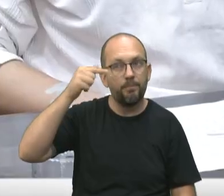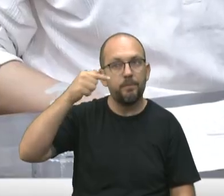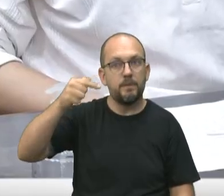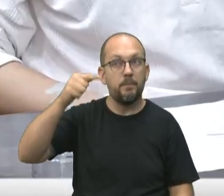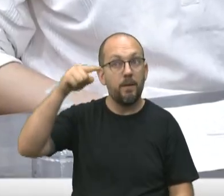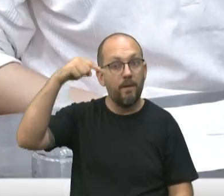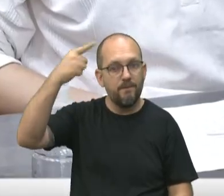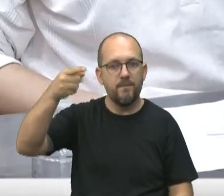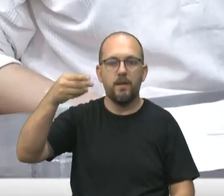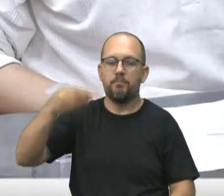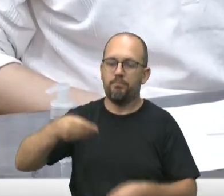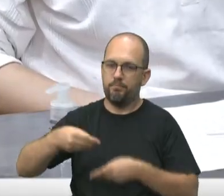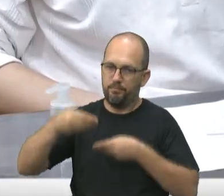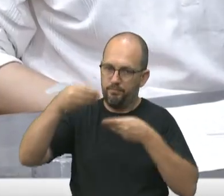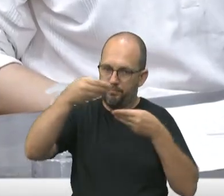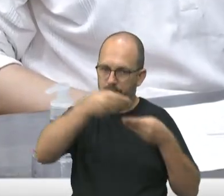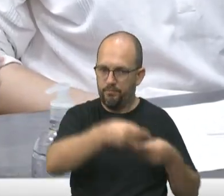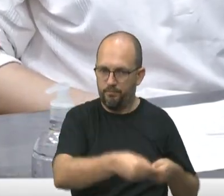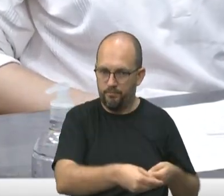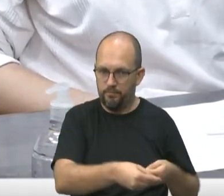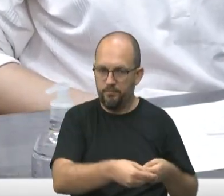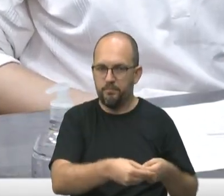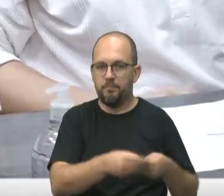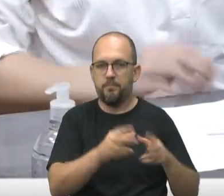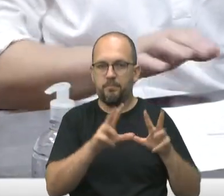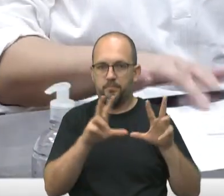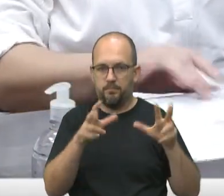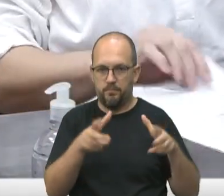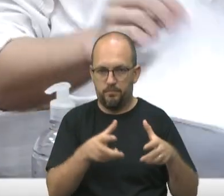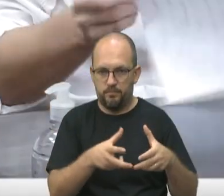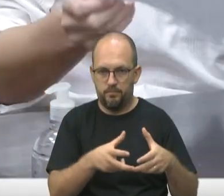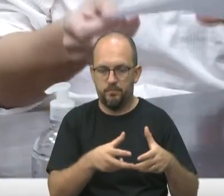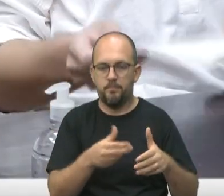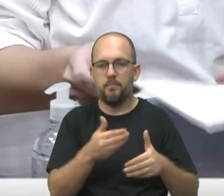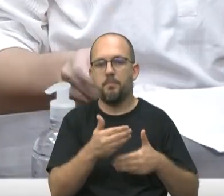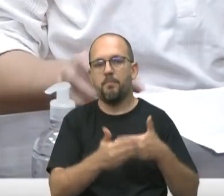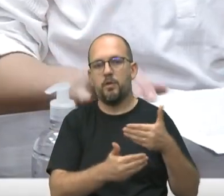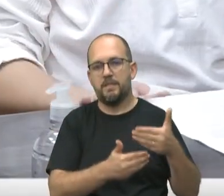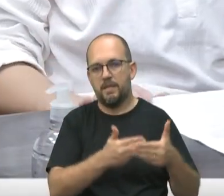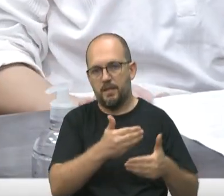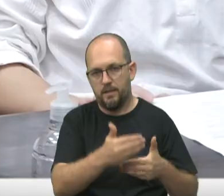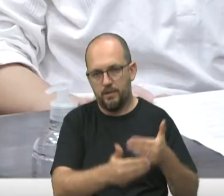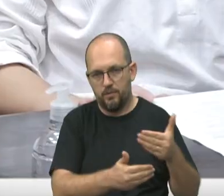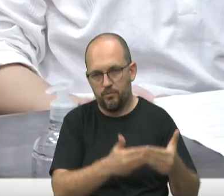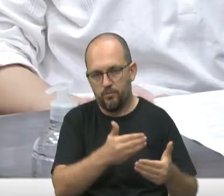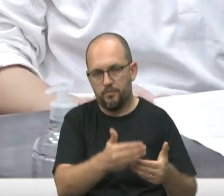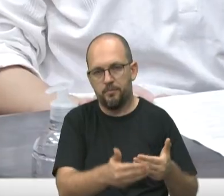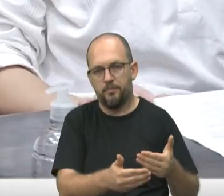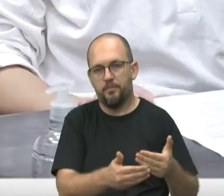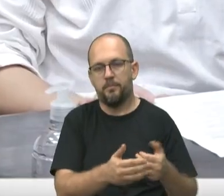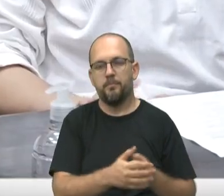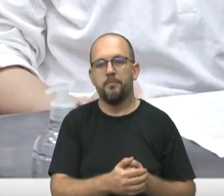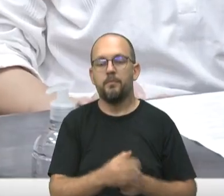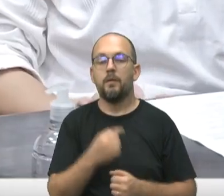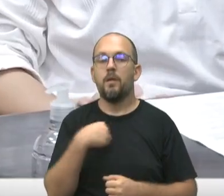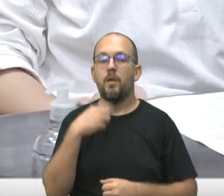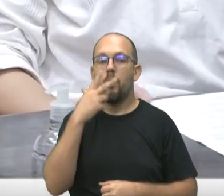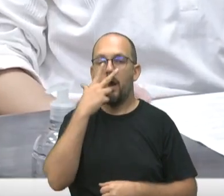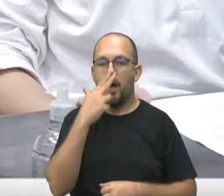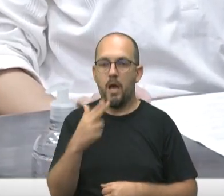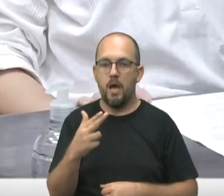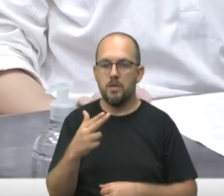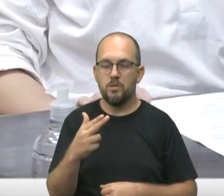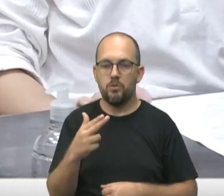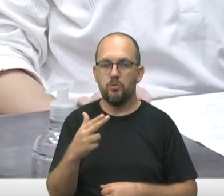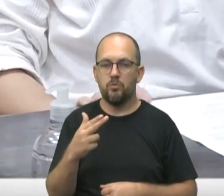ele entra para casa no processo efetivo. Eu acho que na